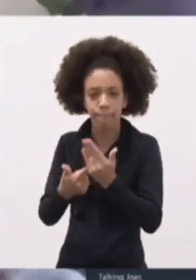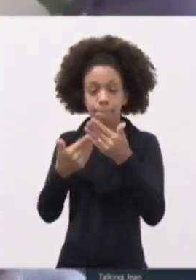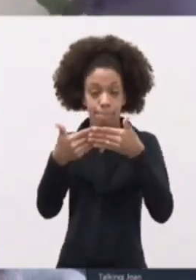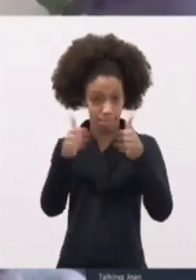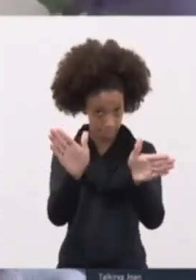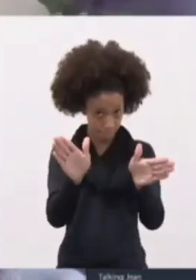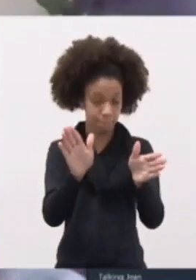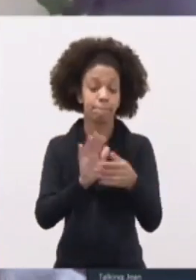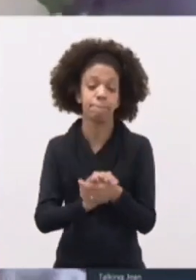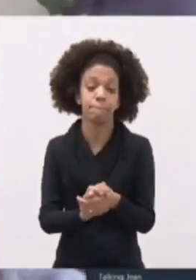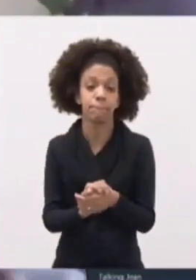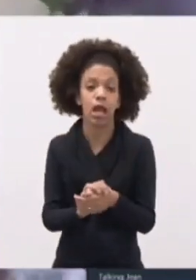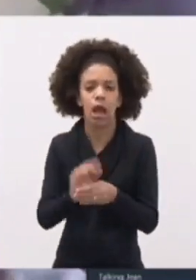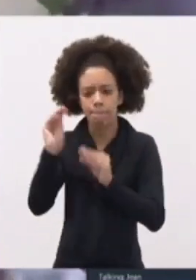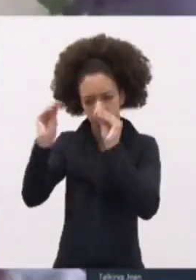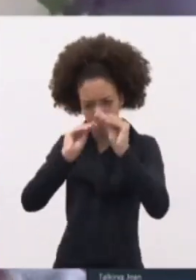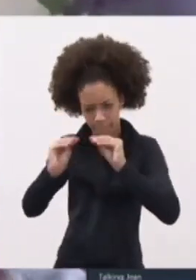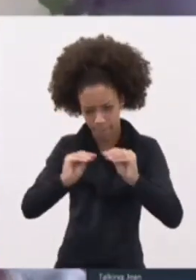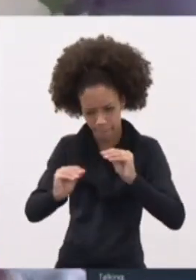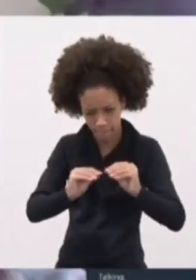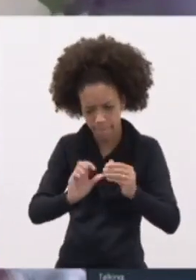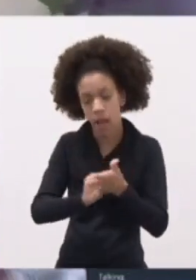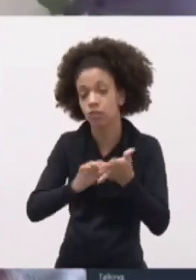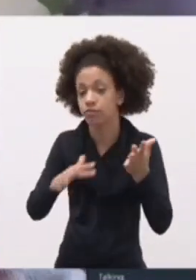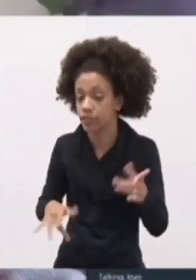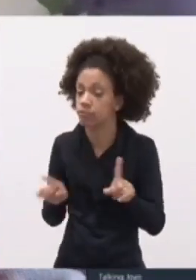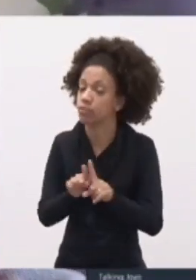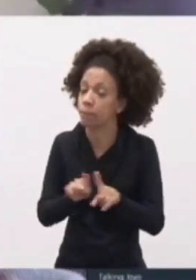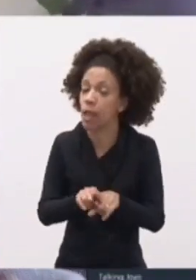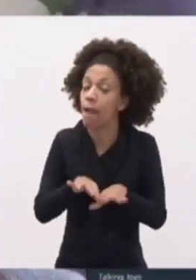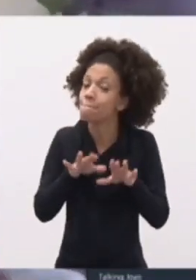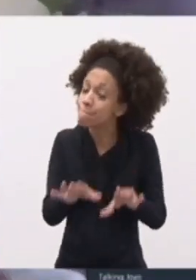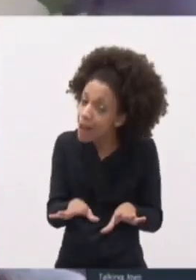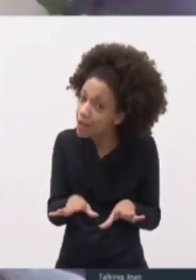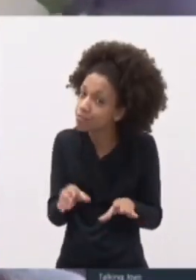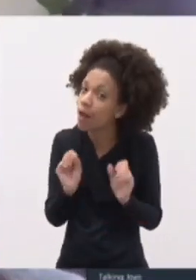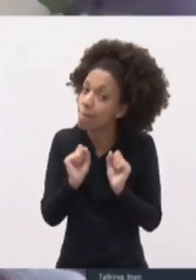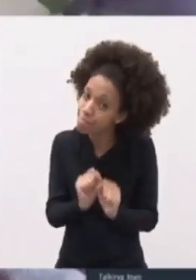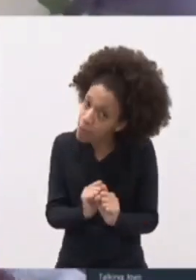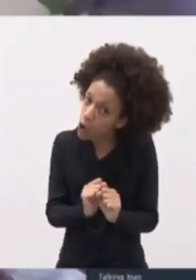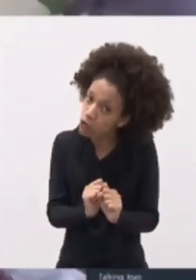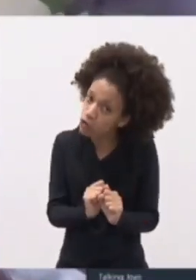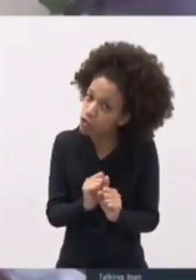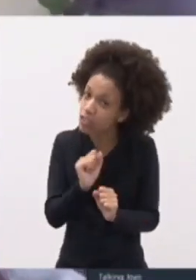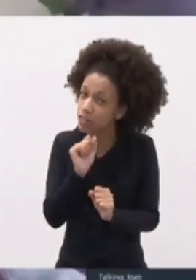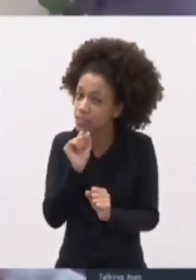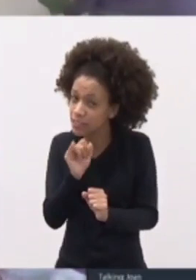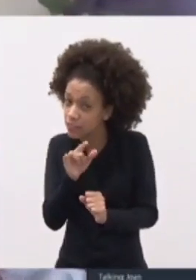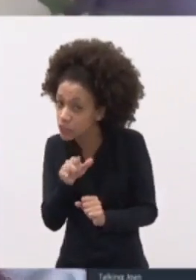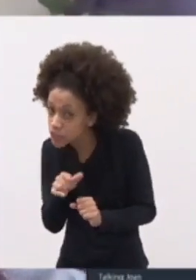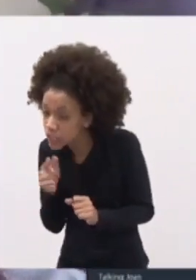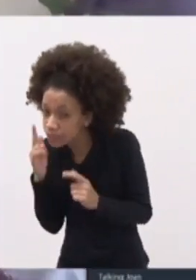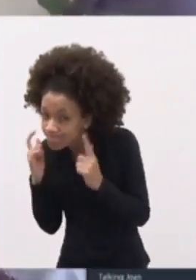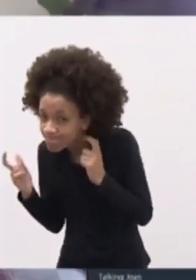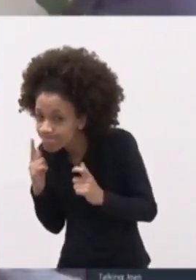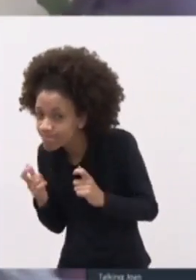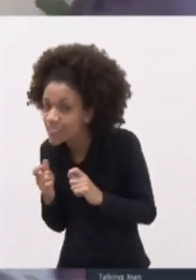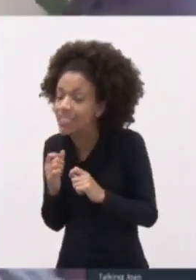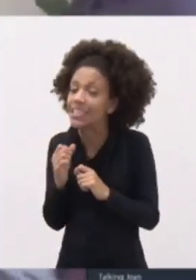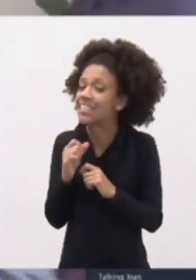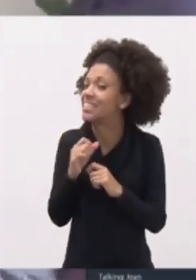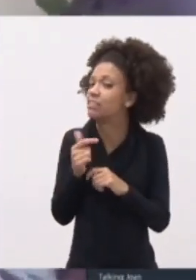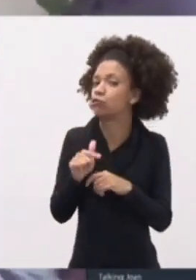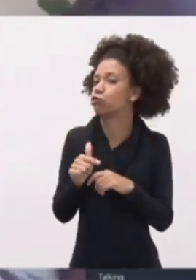né? Colocar conteúdos lá dentro. Mas pode ser que você, professor que está me ouvindo, eu não sei se é o caso da Thalita, você não tem